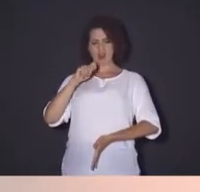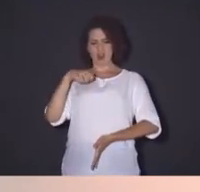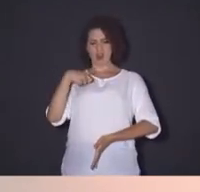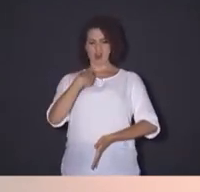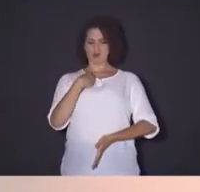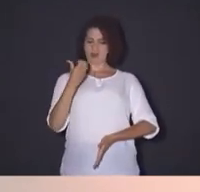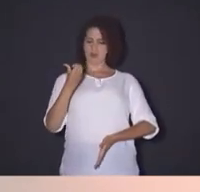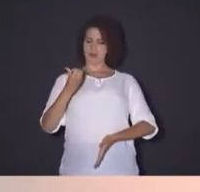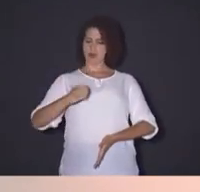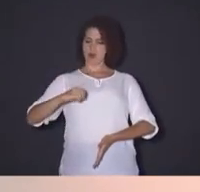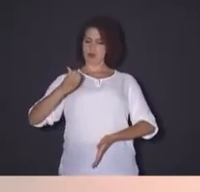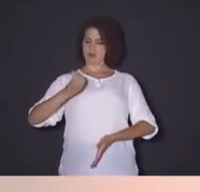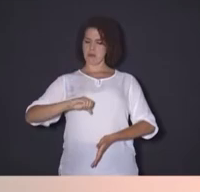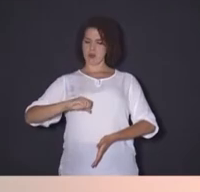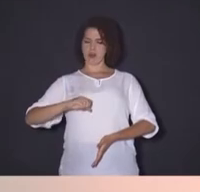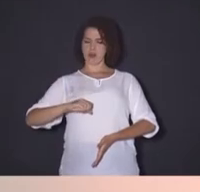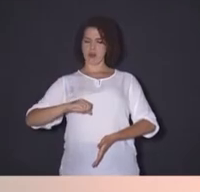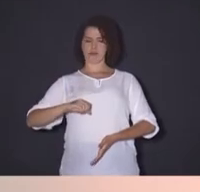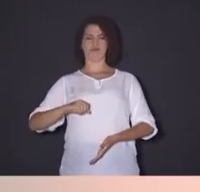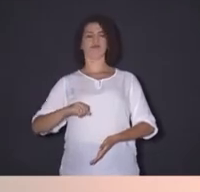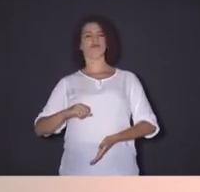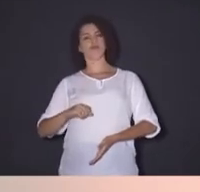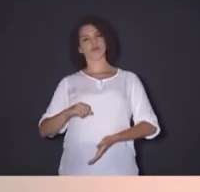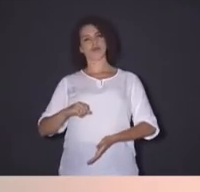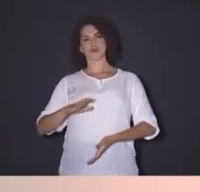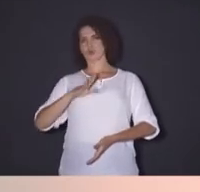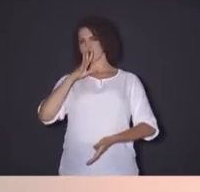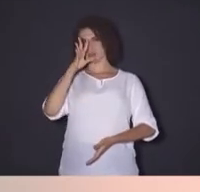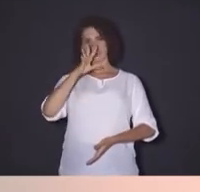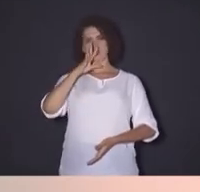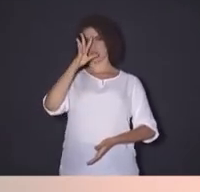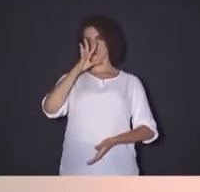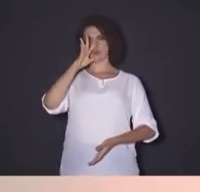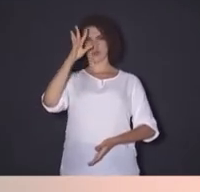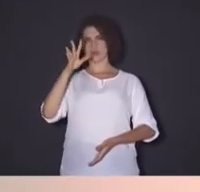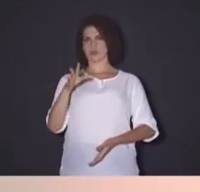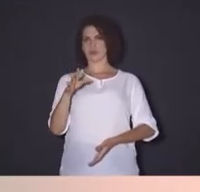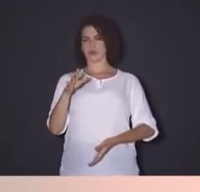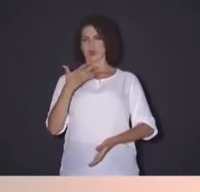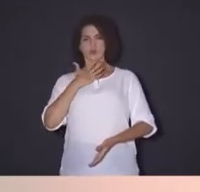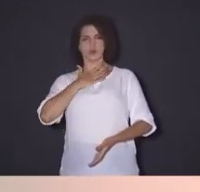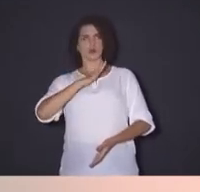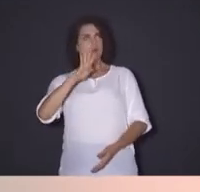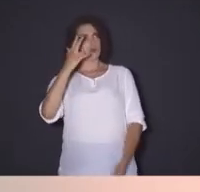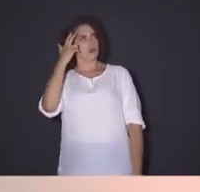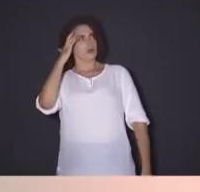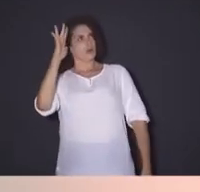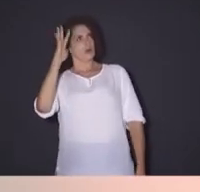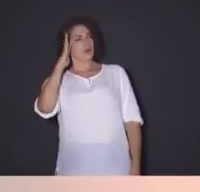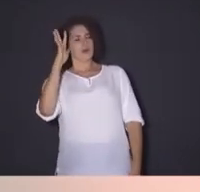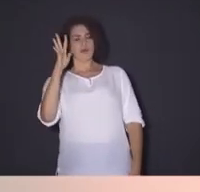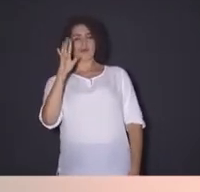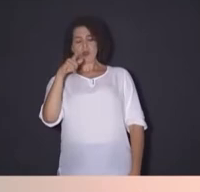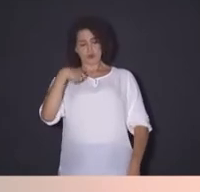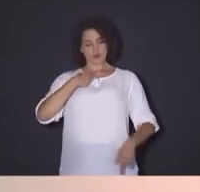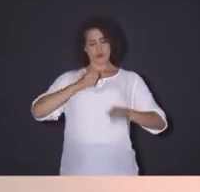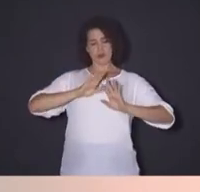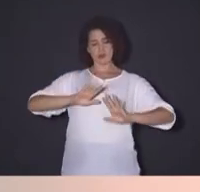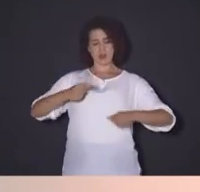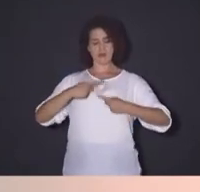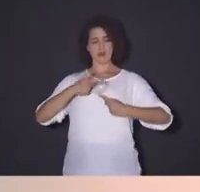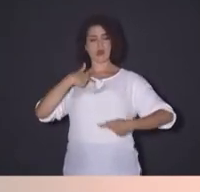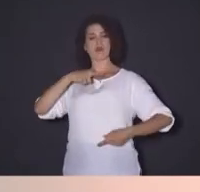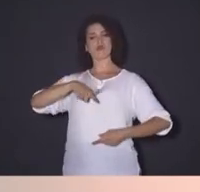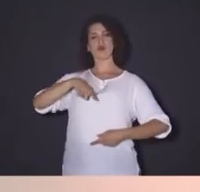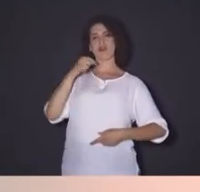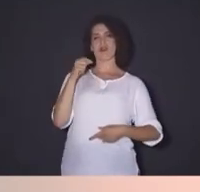sapatona e sou considerado uma mala sem alça. Que absurdo. Não gosto nem de pensar nisso. Se eu sou assim é porque eu escolhi, eu não sou